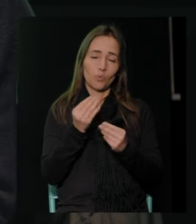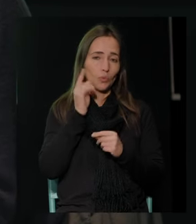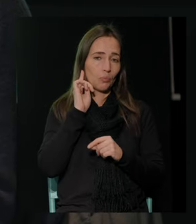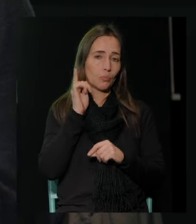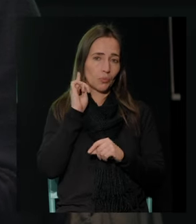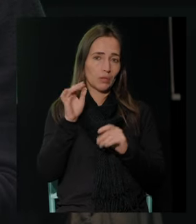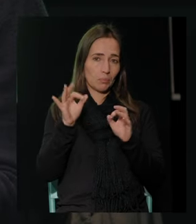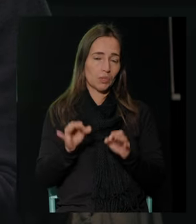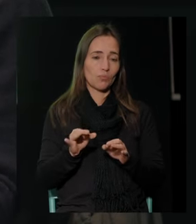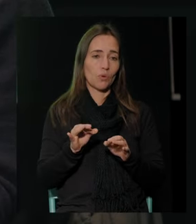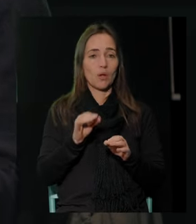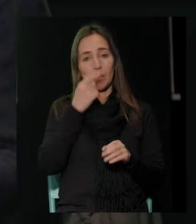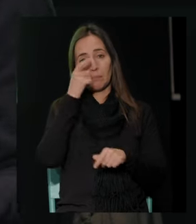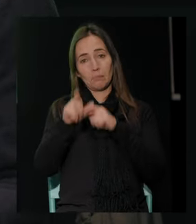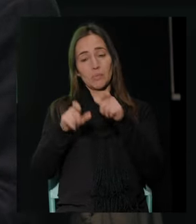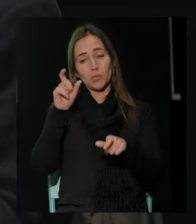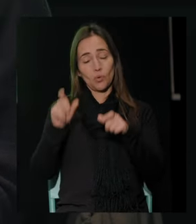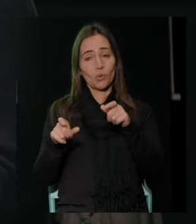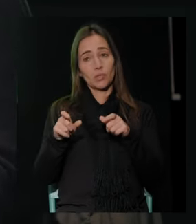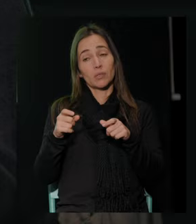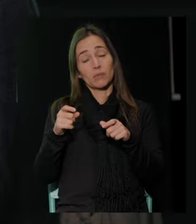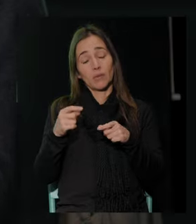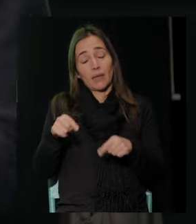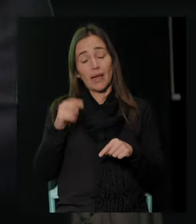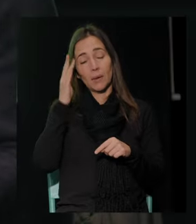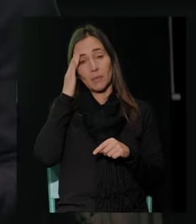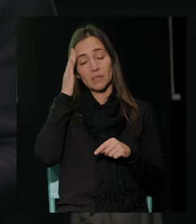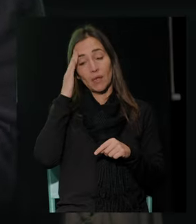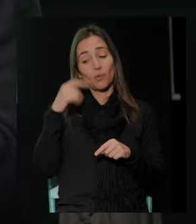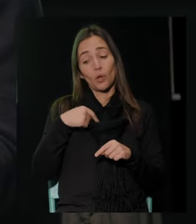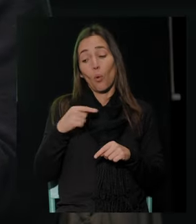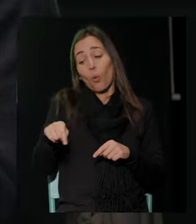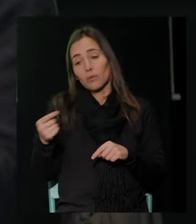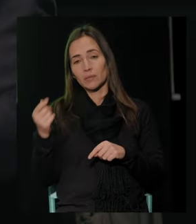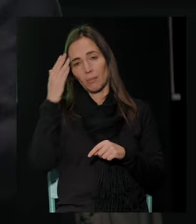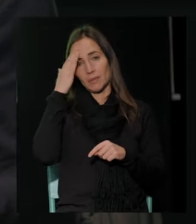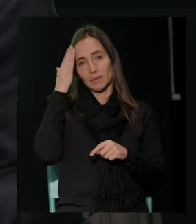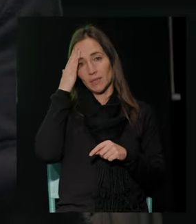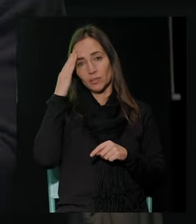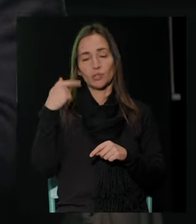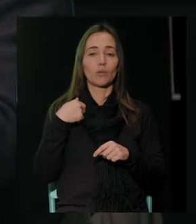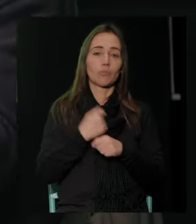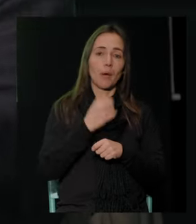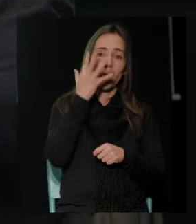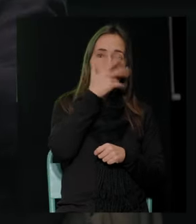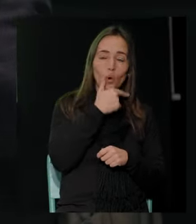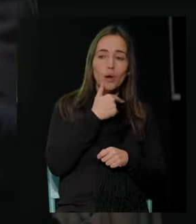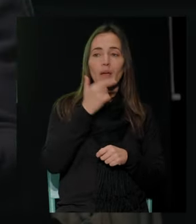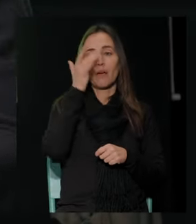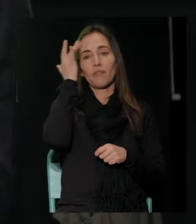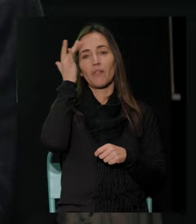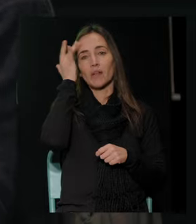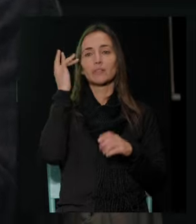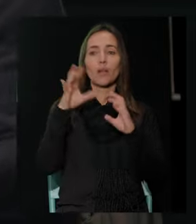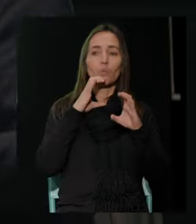fundamental. E há pessoas que têm esse dom, eu terei outros dons, enfim, como sou ator e tenho alguma facilidade